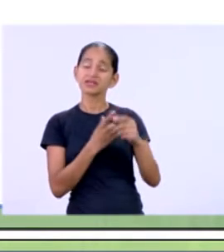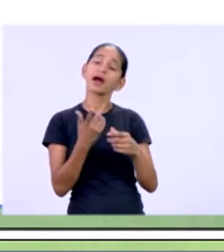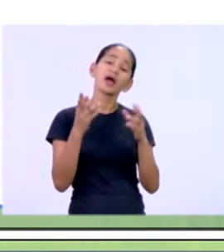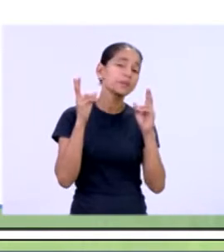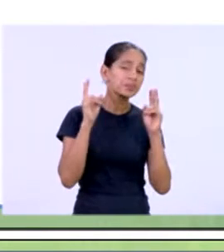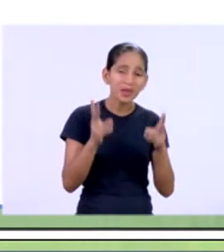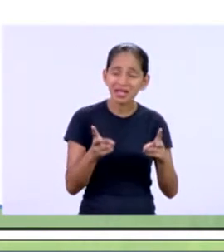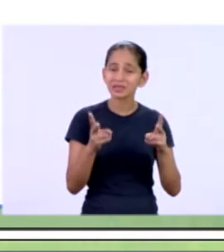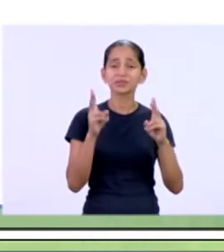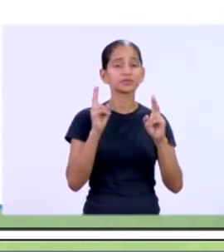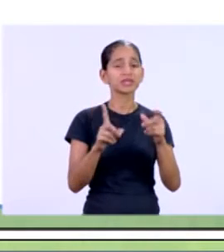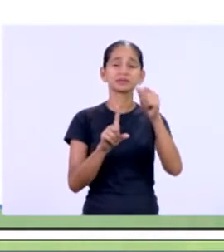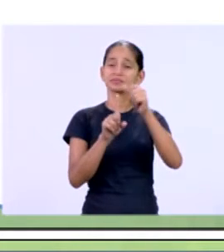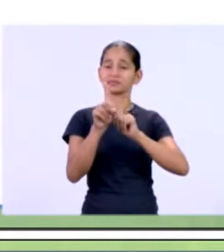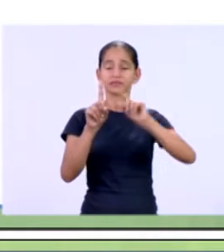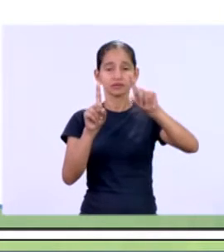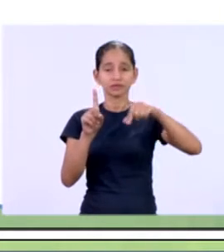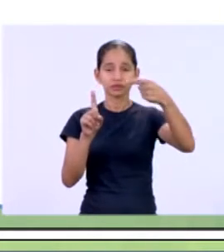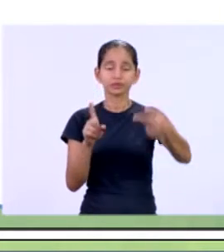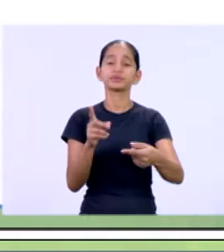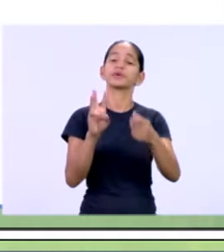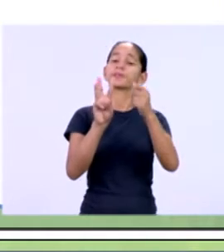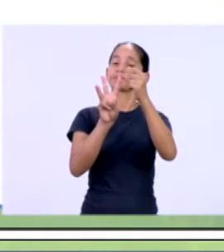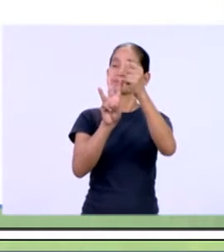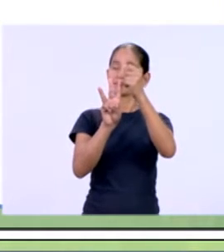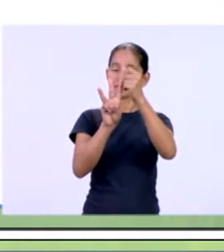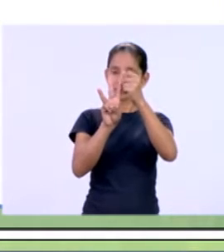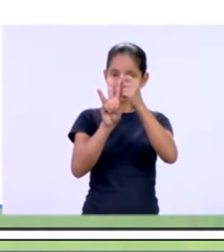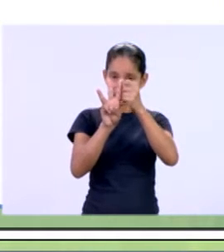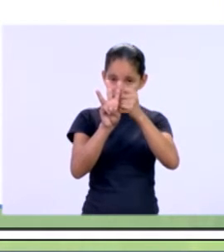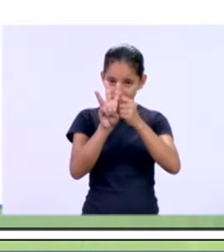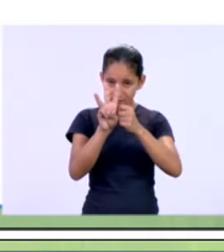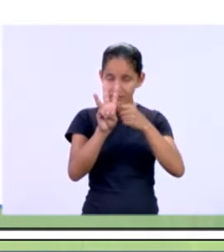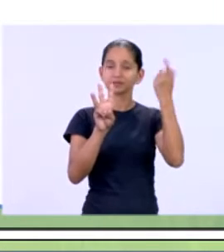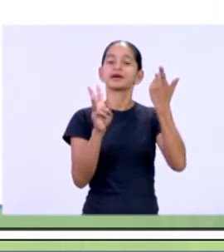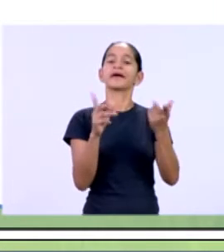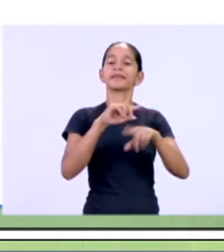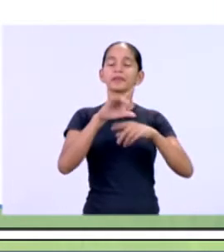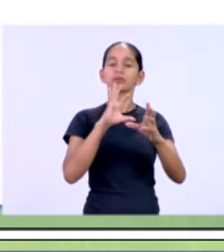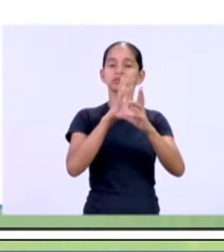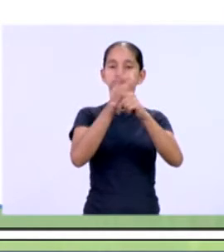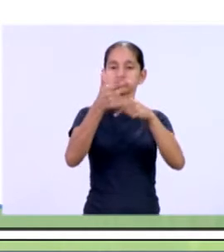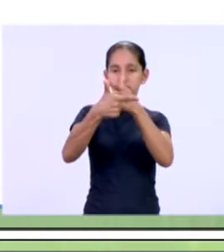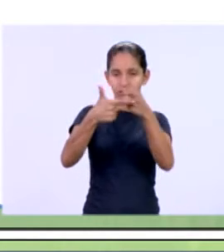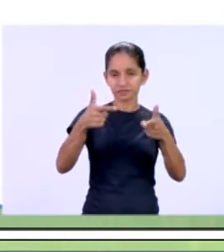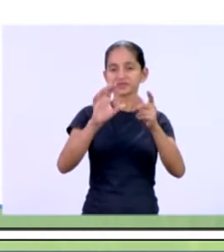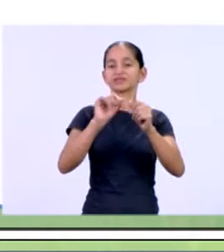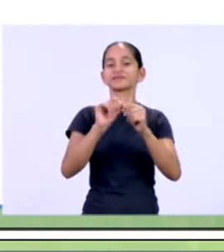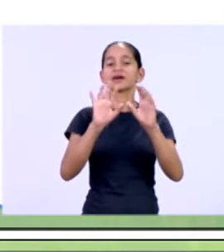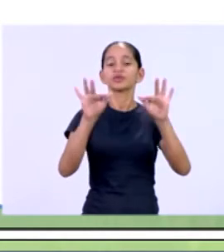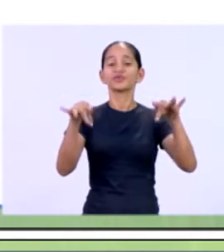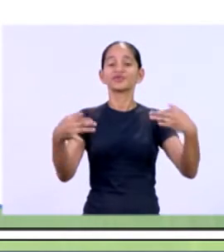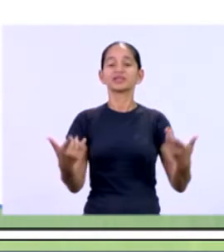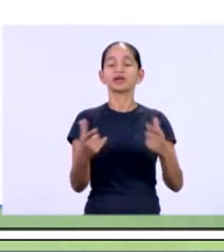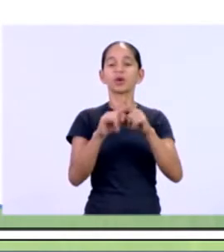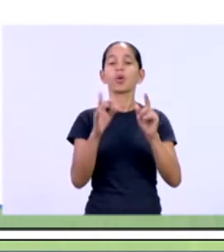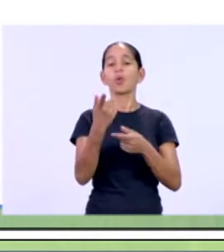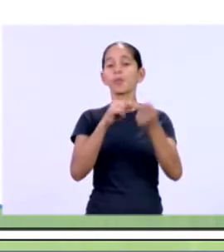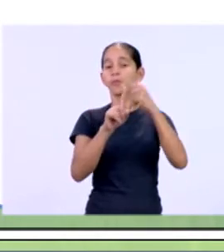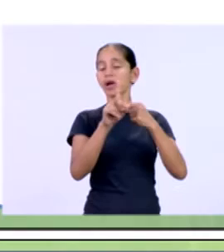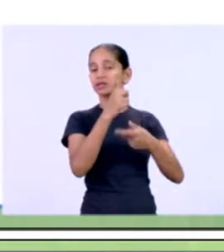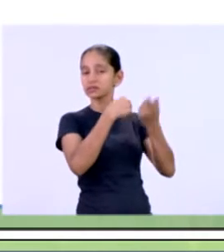mesma coisa, pego o valor aqui, mais o mês anterior, mais o mês